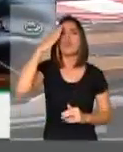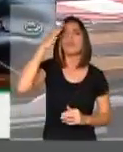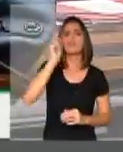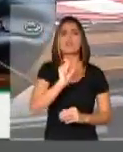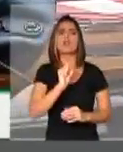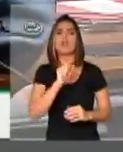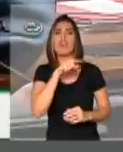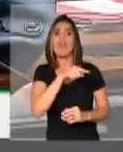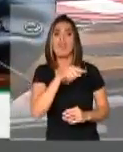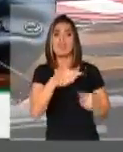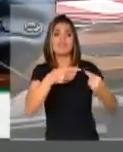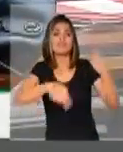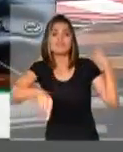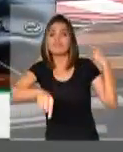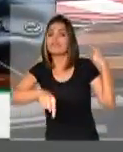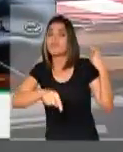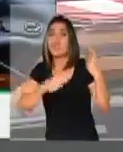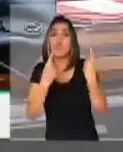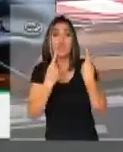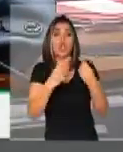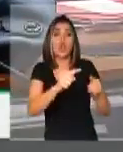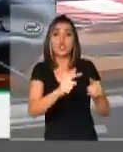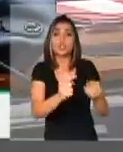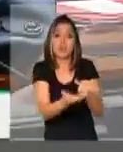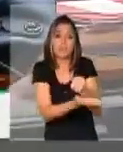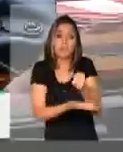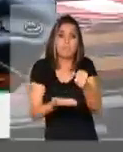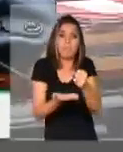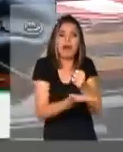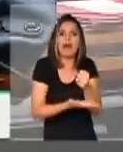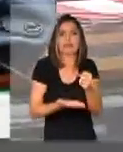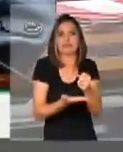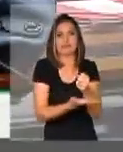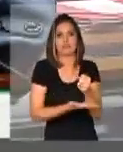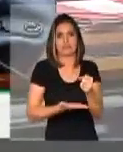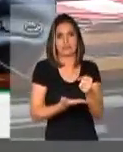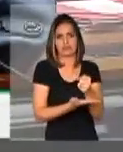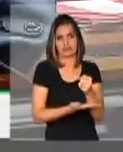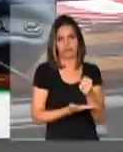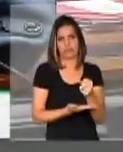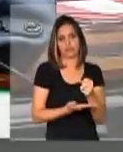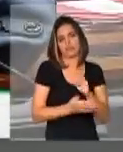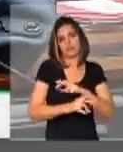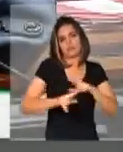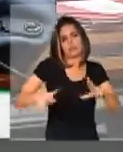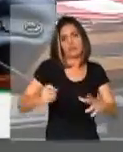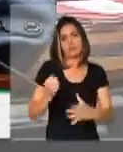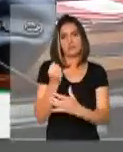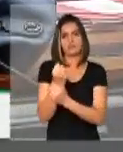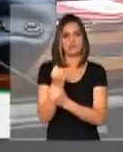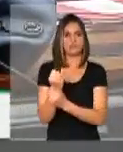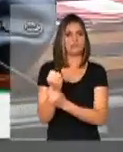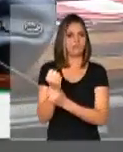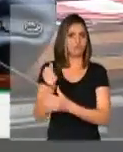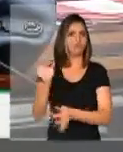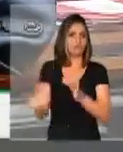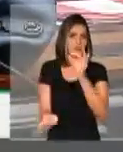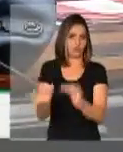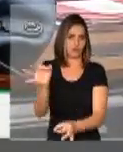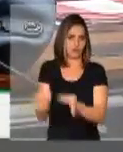princípios basilares que a Constituição precisa de garantir para a maioria da população brasileira, que é a justiça